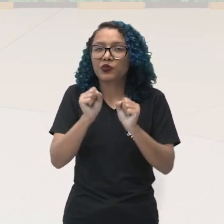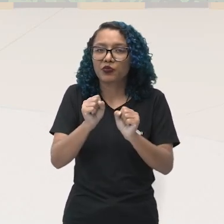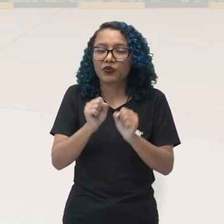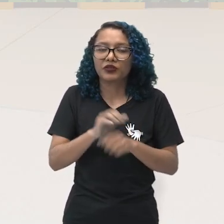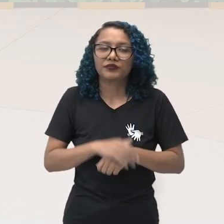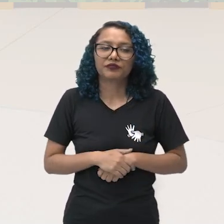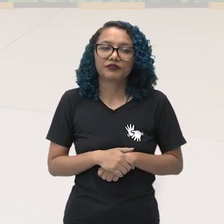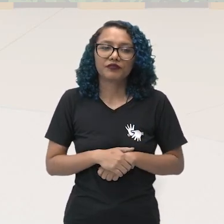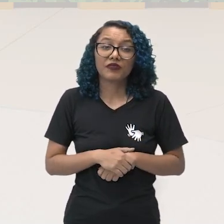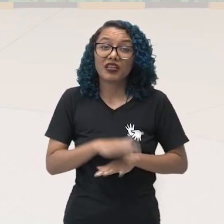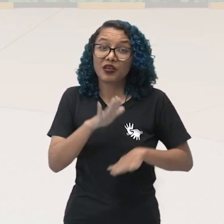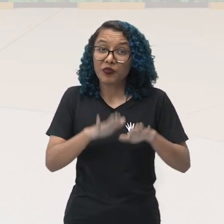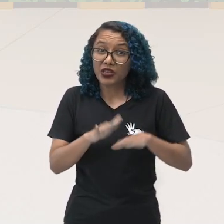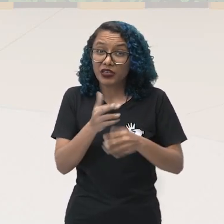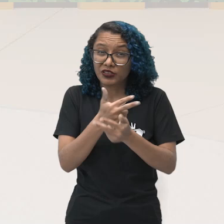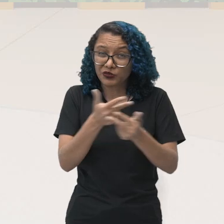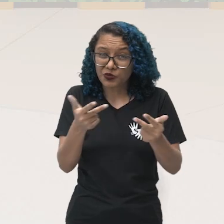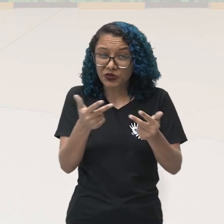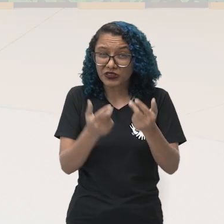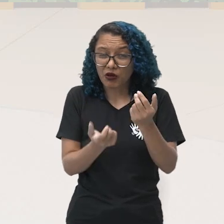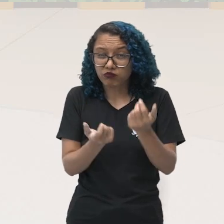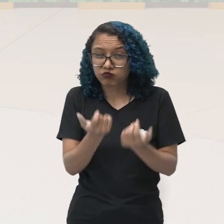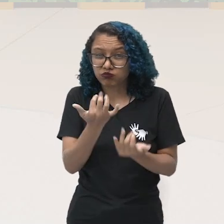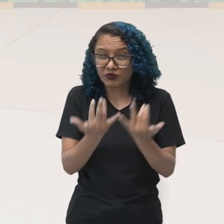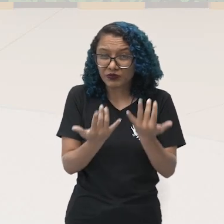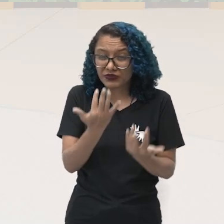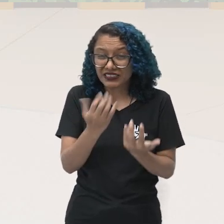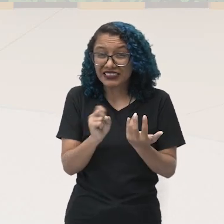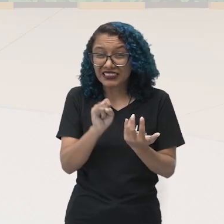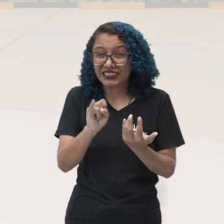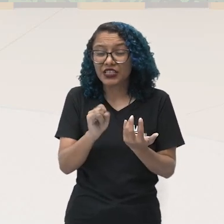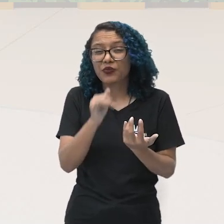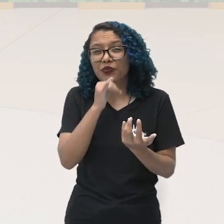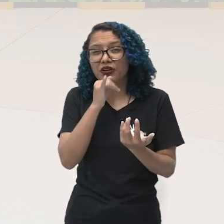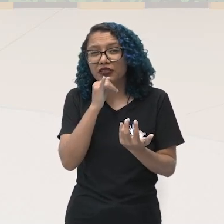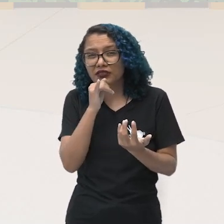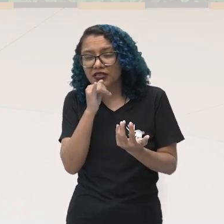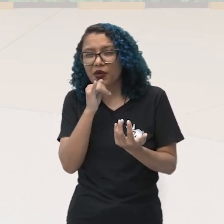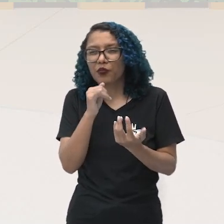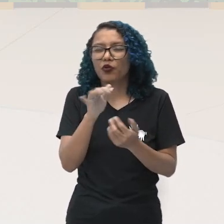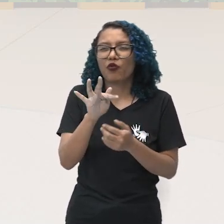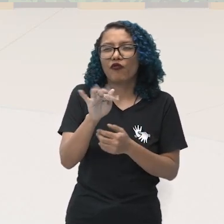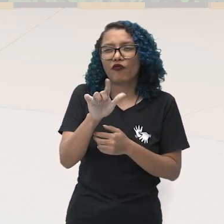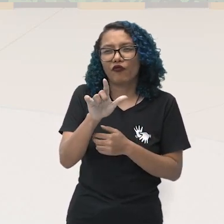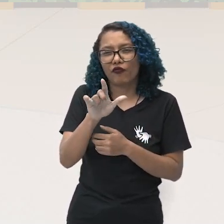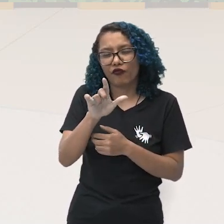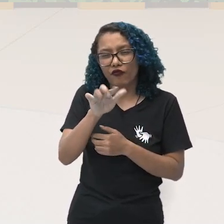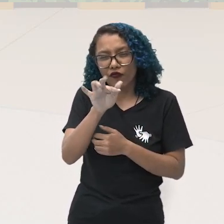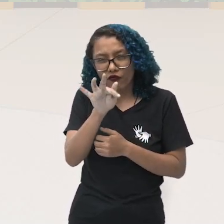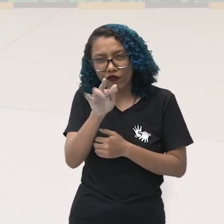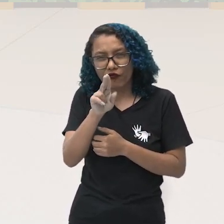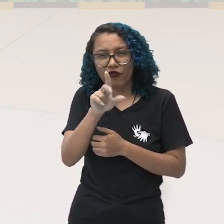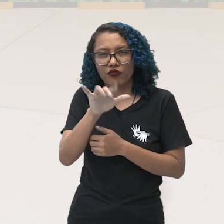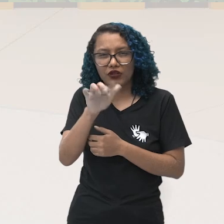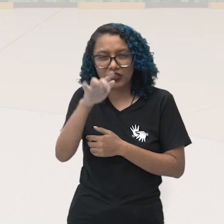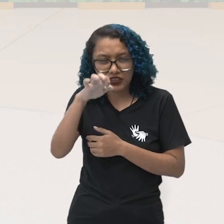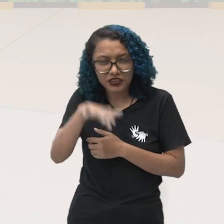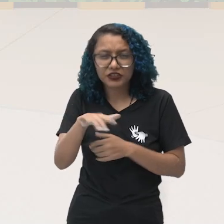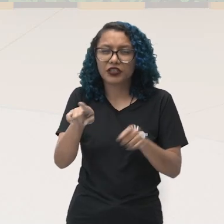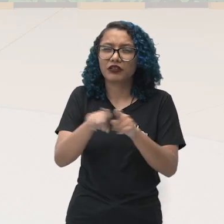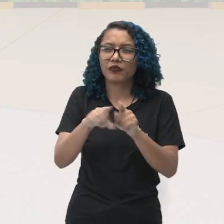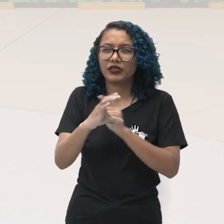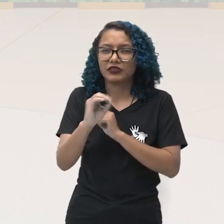está queimando, se o que a gente está queimando libera fuligem para o ambiente, por exemplo, libera